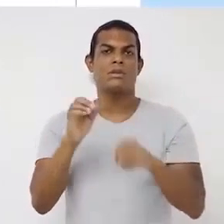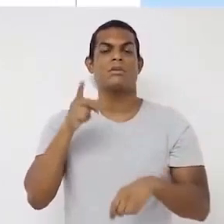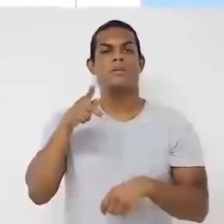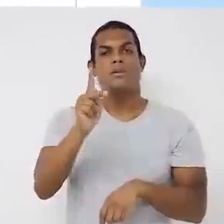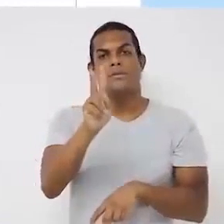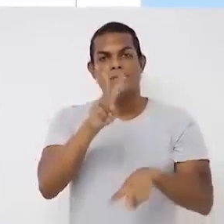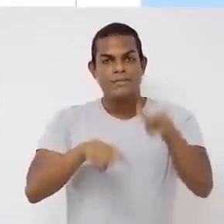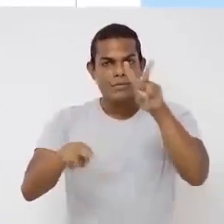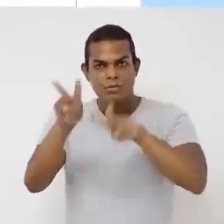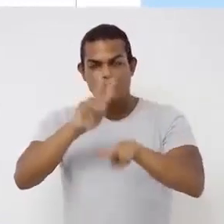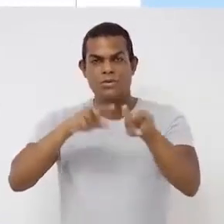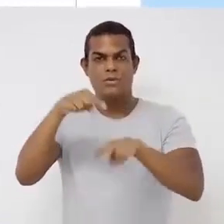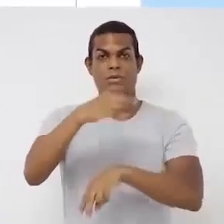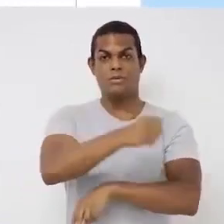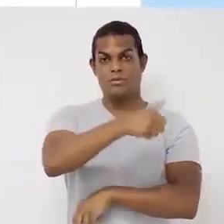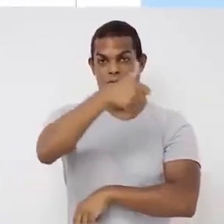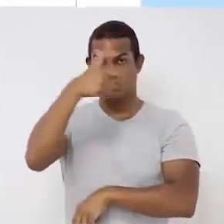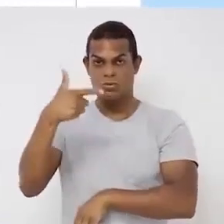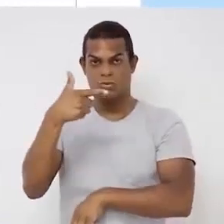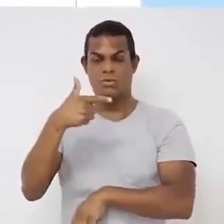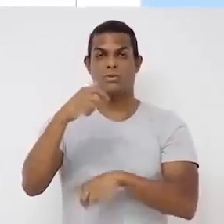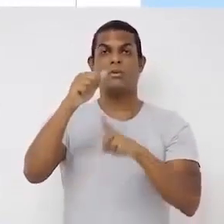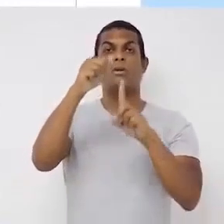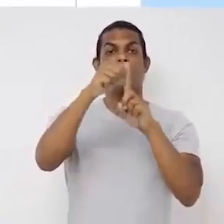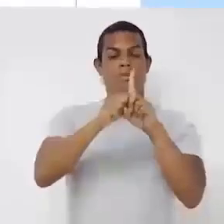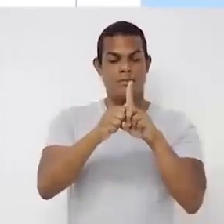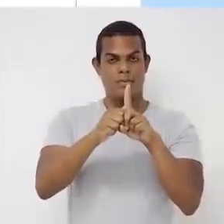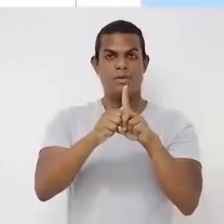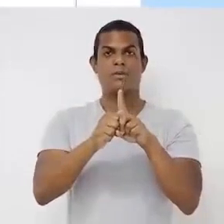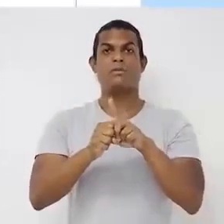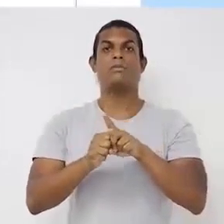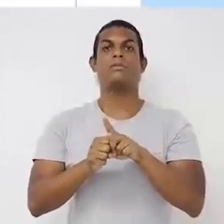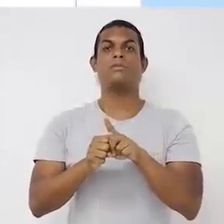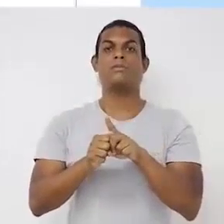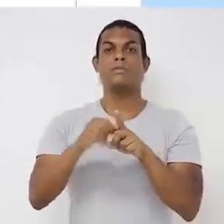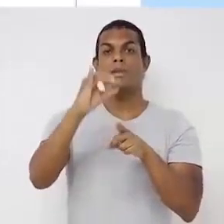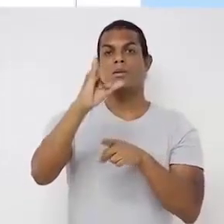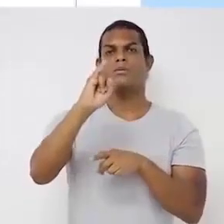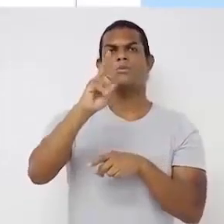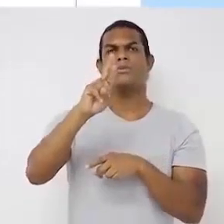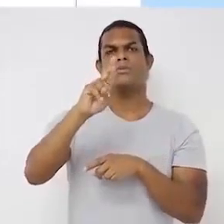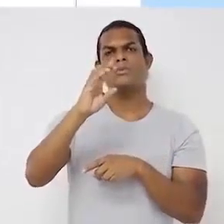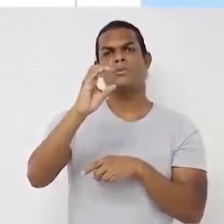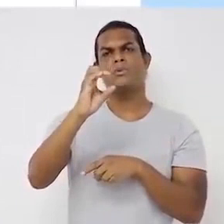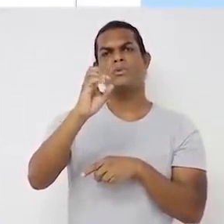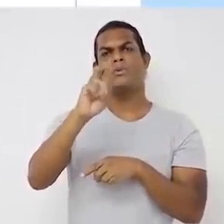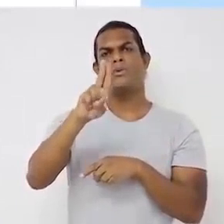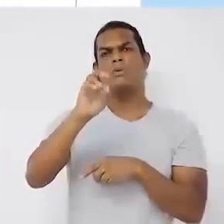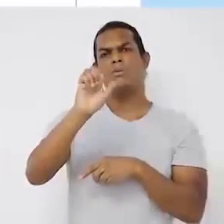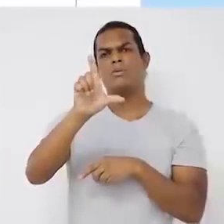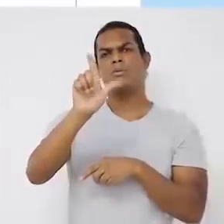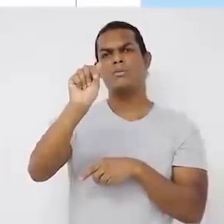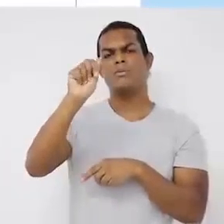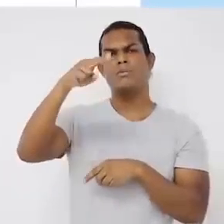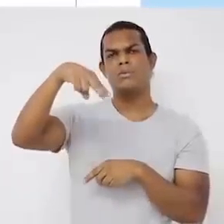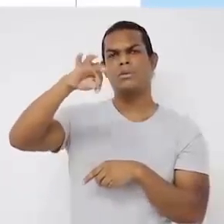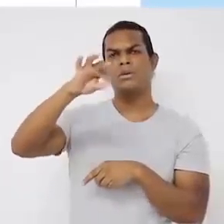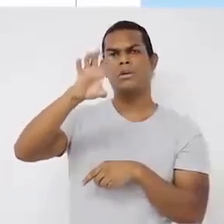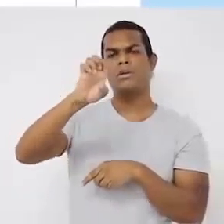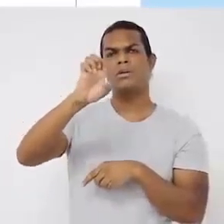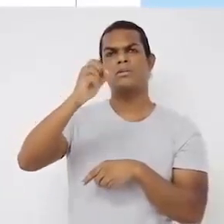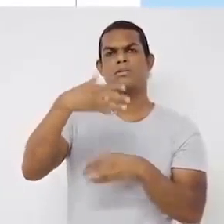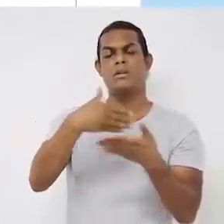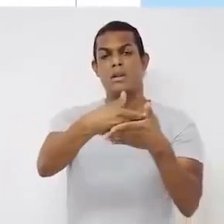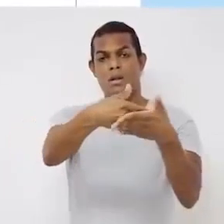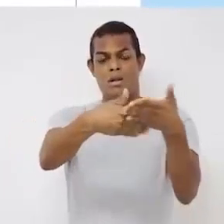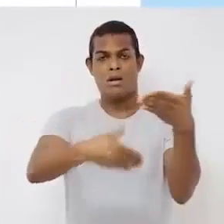observado os 12 meses, ok? No circulante, a gente tem sempre a conta de fornecedores,